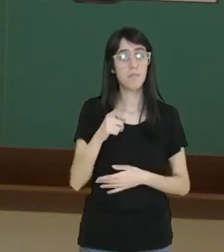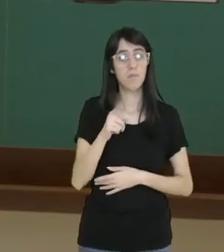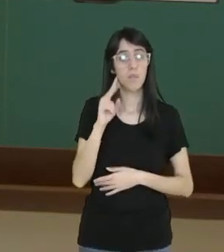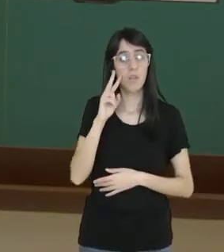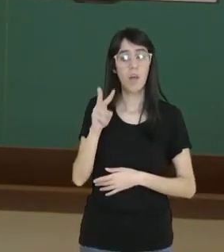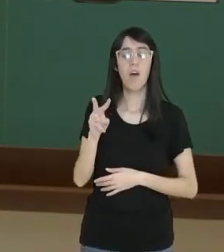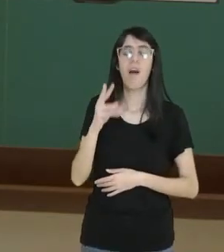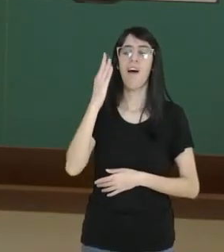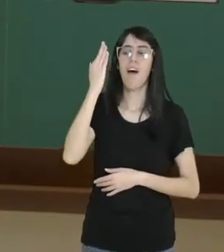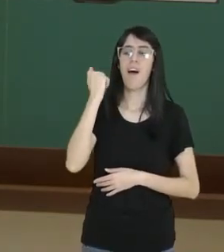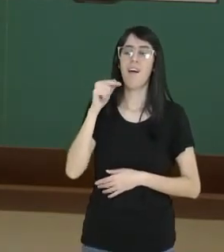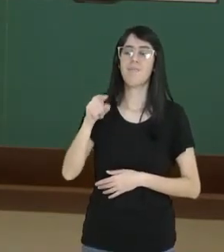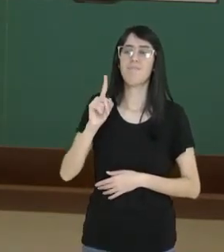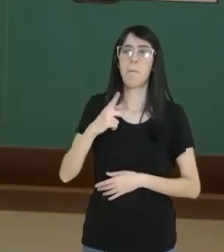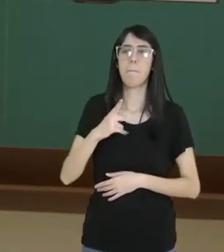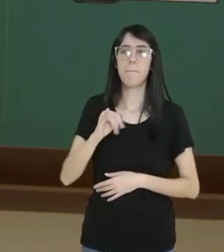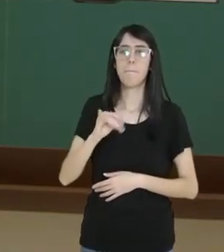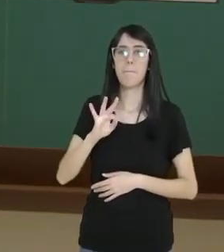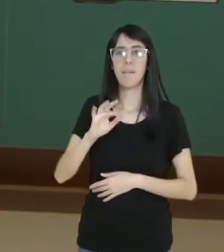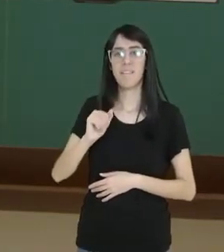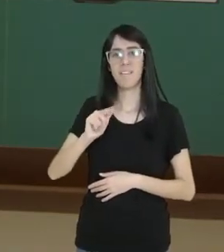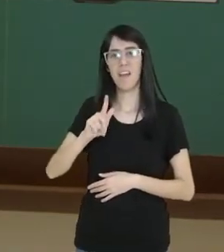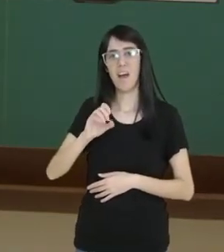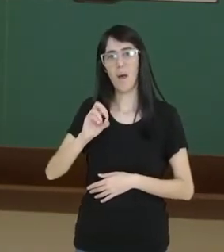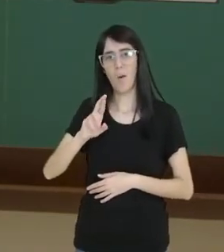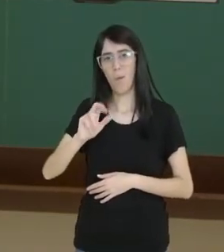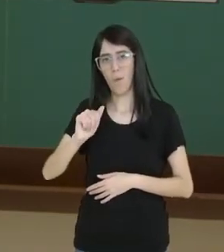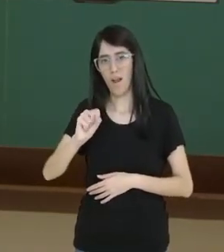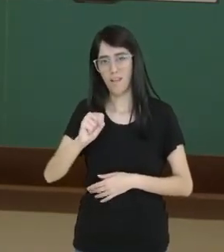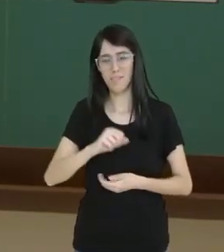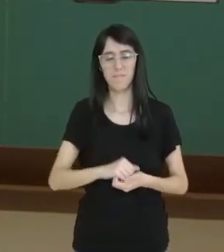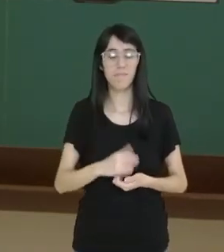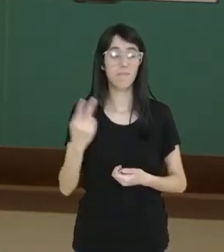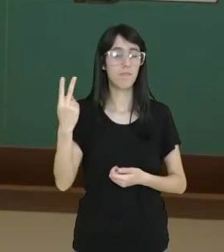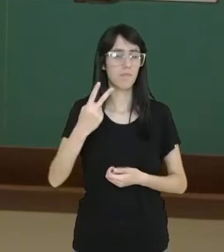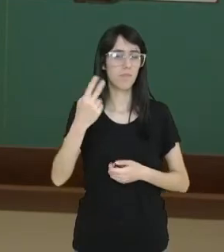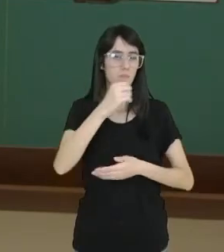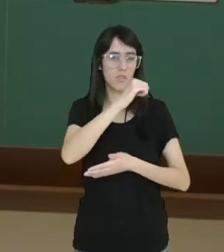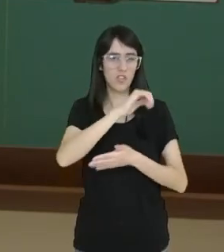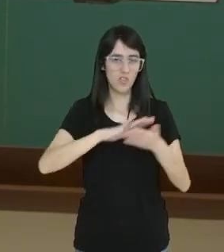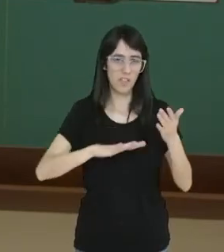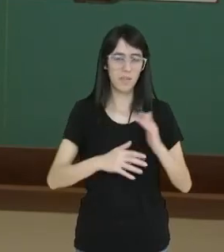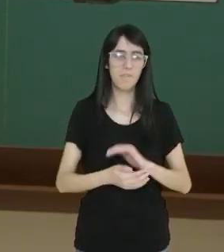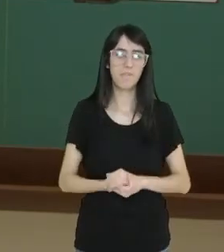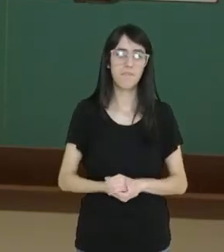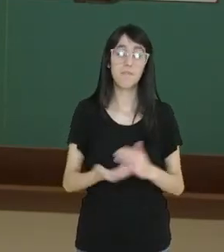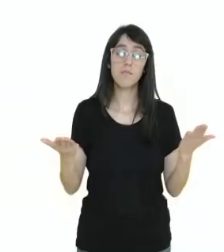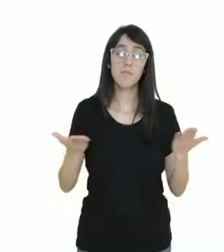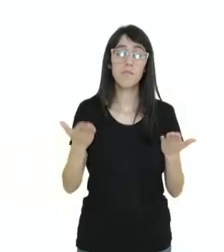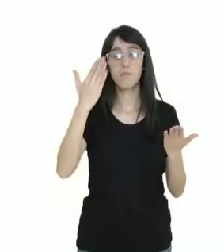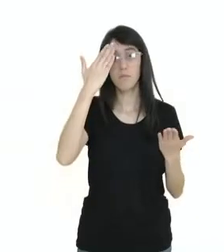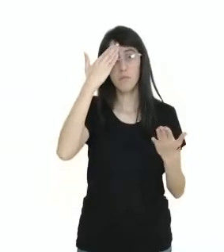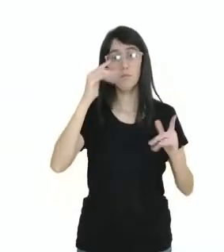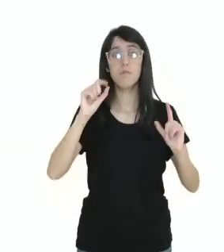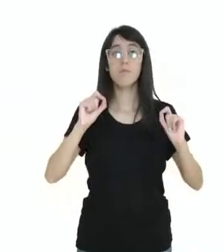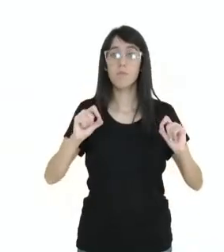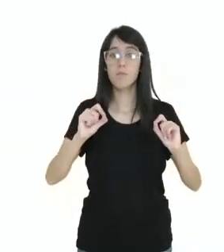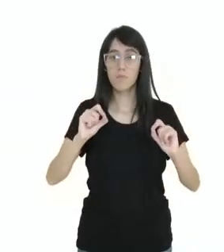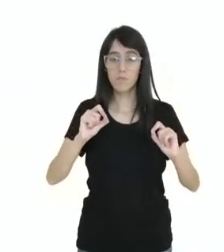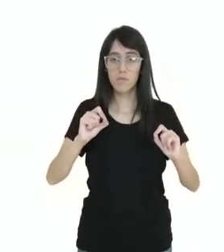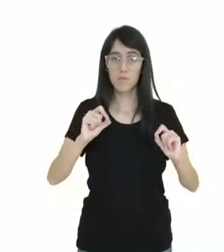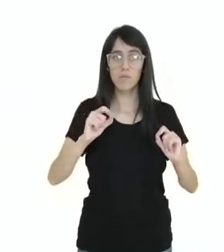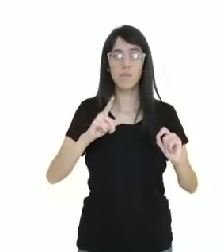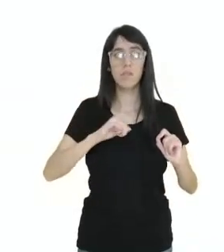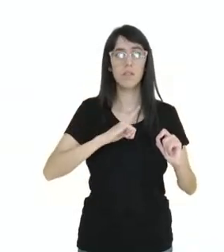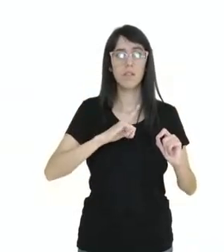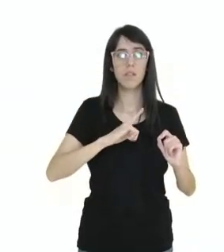Pitágoras nele, tá bom? Então, falando nisso, olha lá um segundo para você. Agora ele quer, determine a medida da diagonal